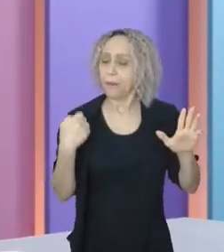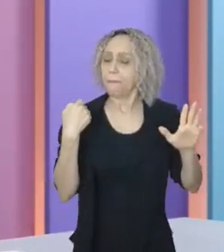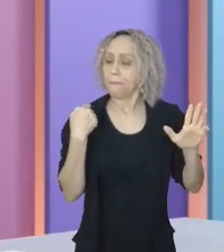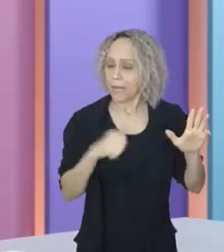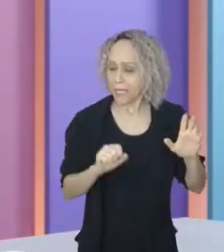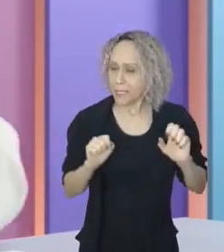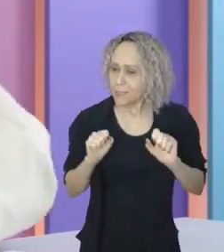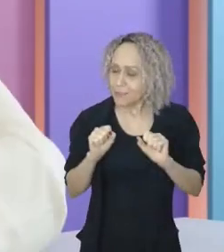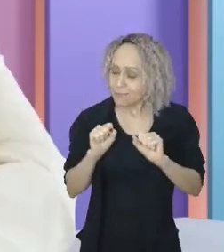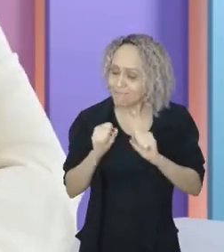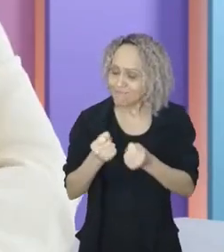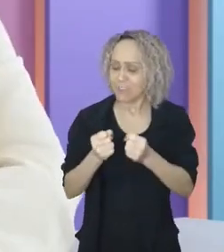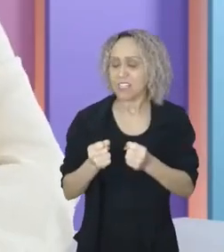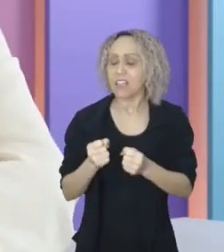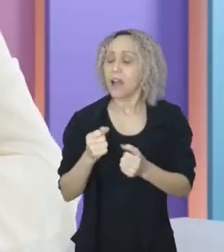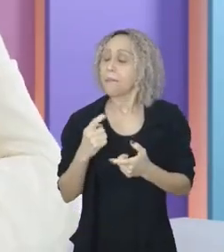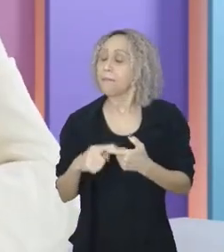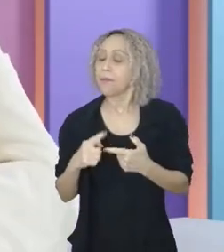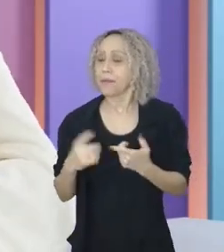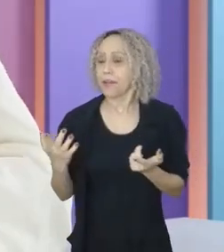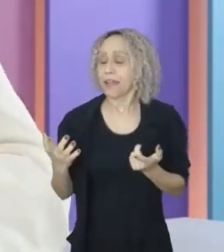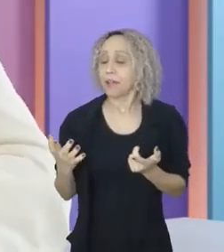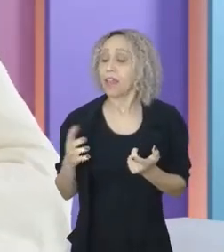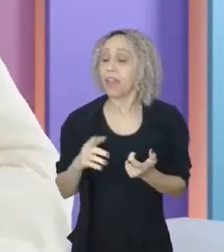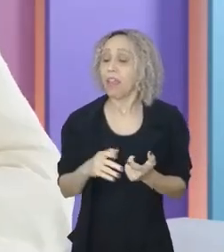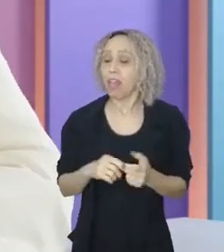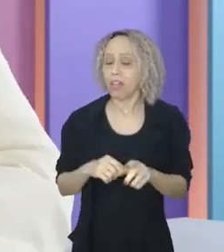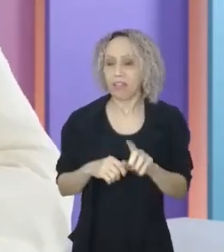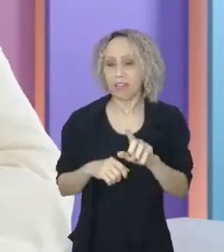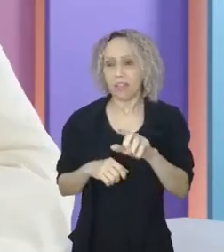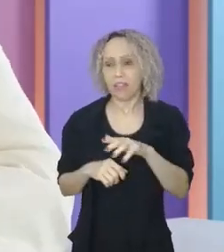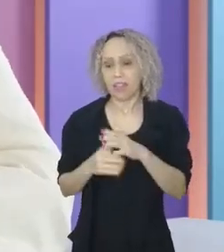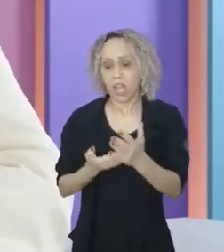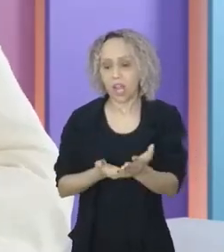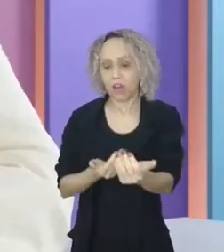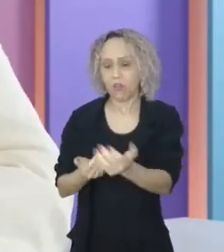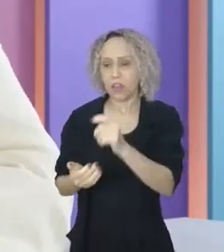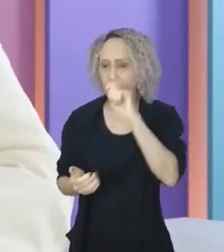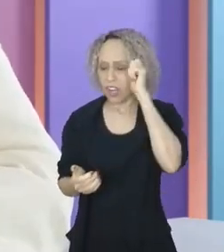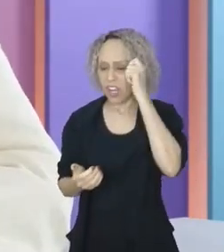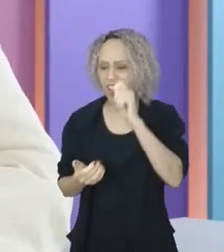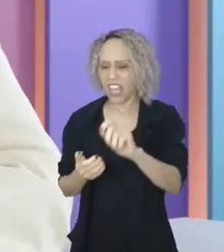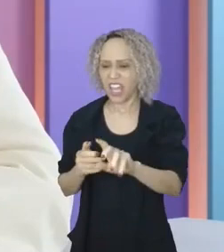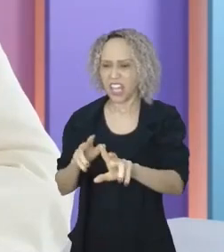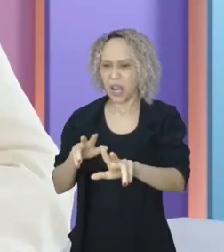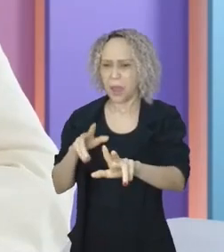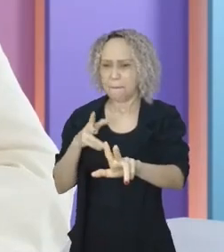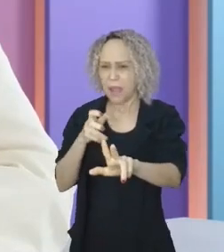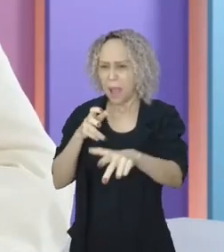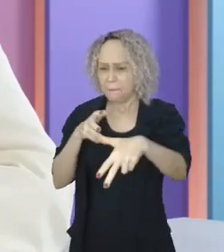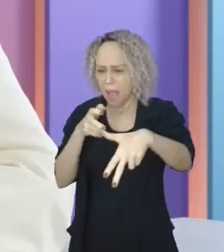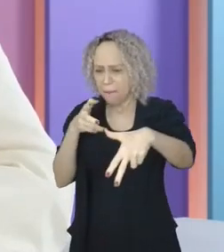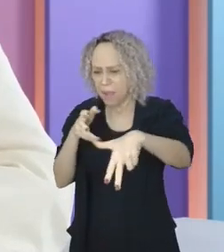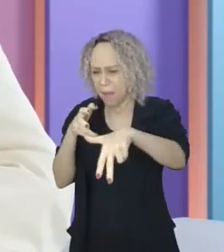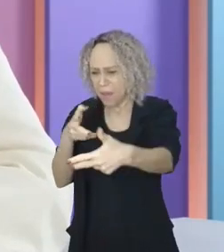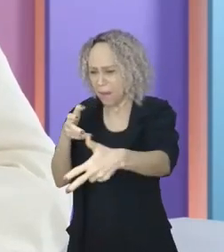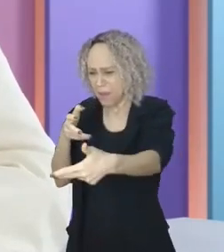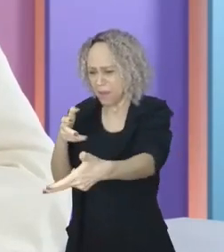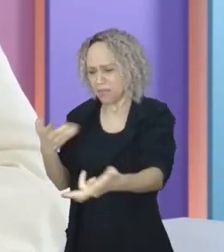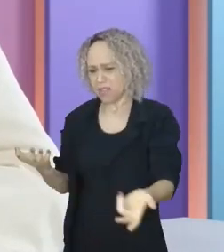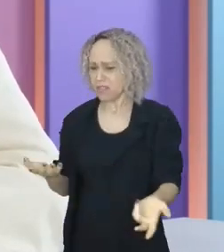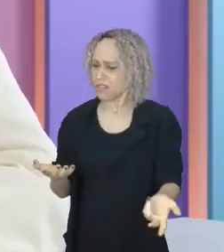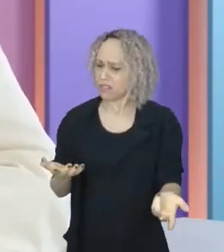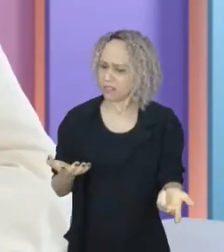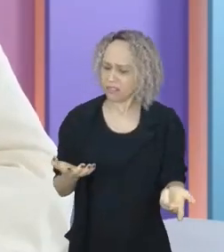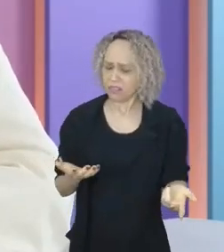políticas sociais, o acesso à cultura, o acesso à educação, diminui os